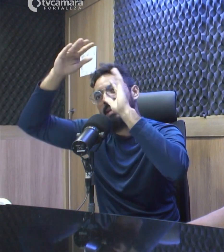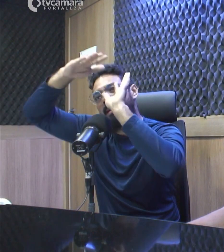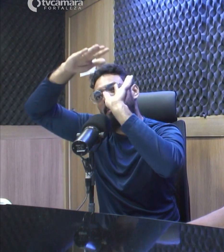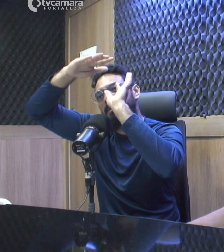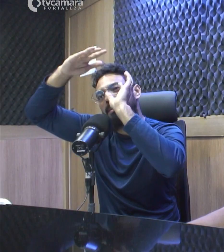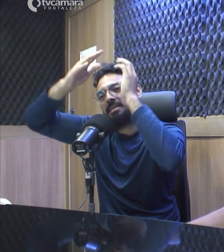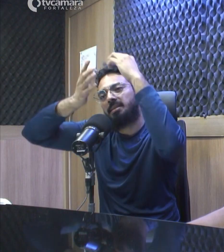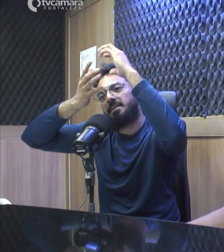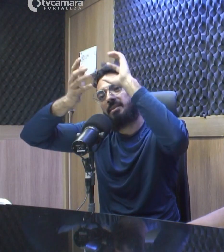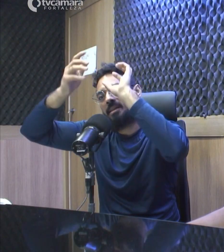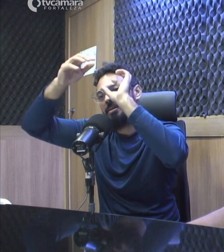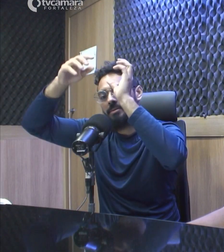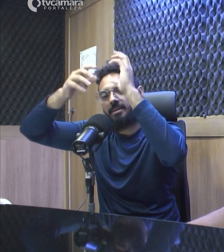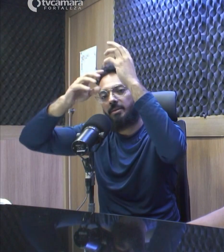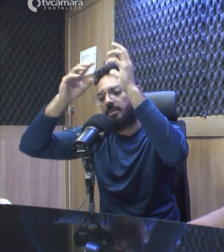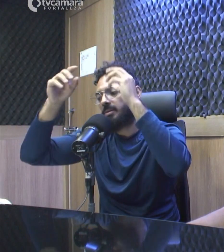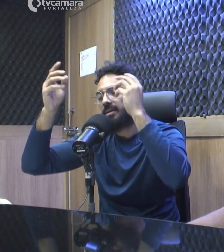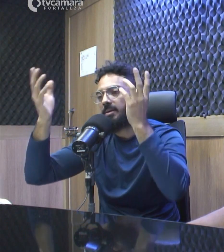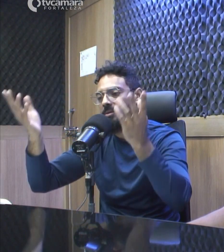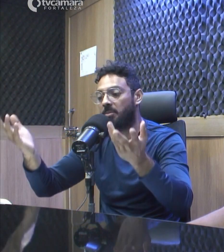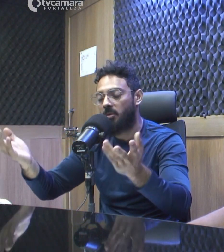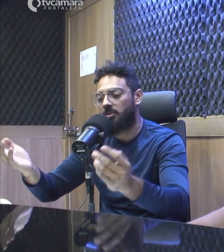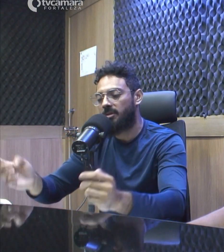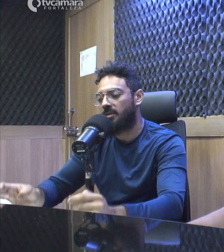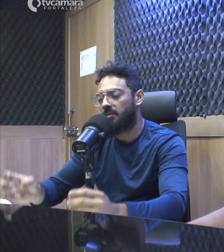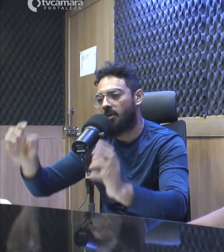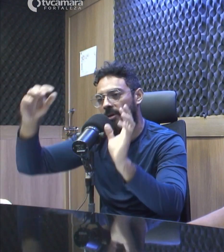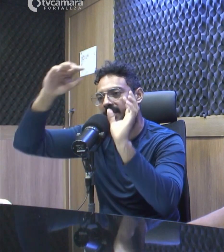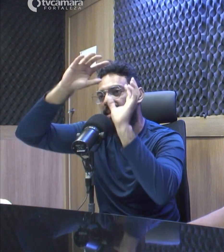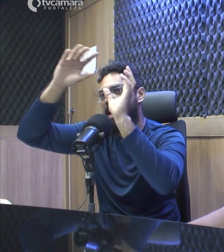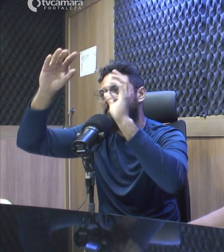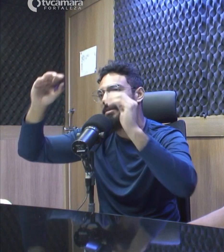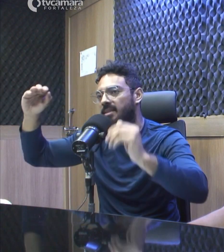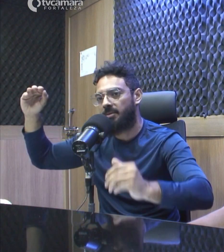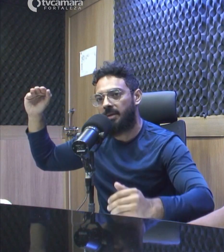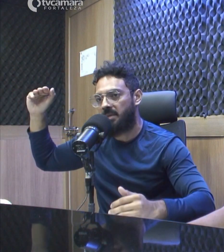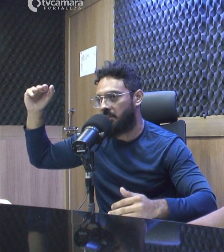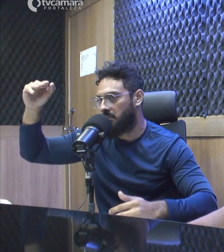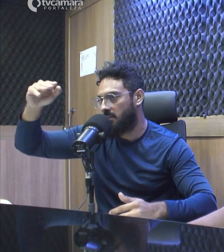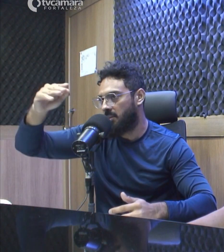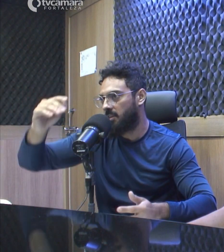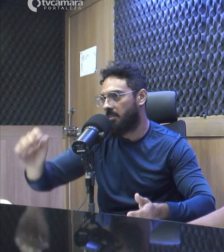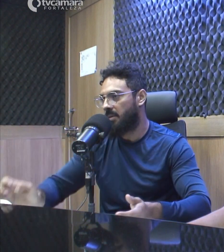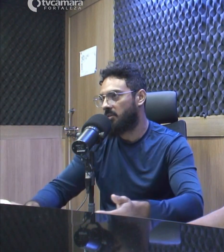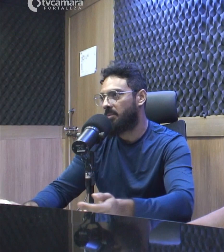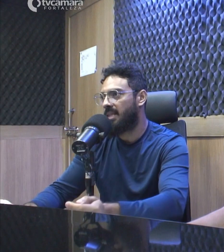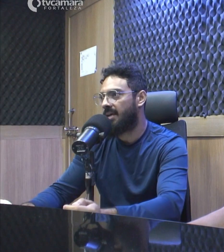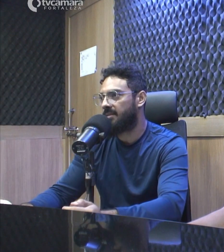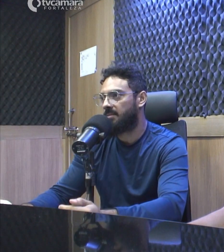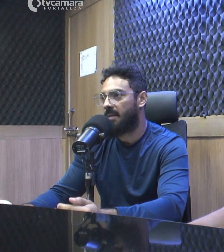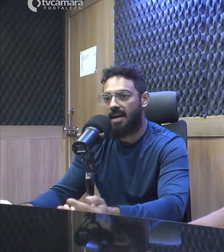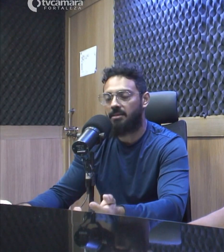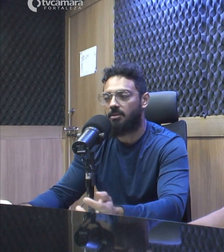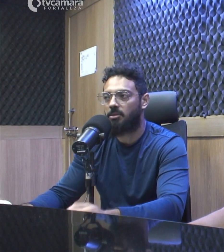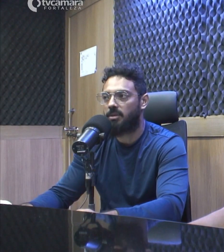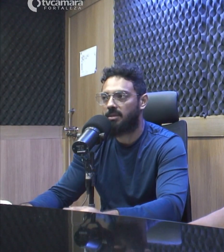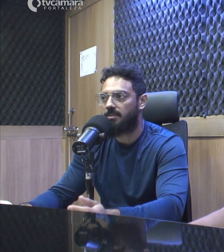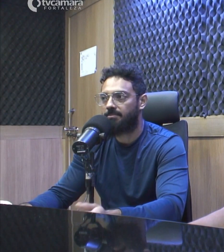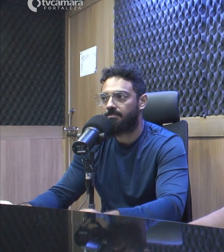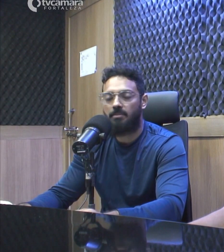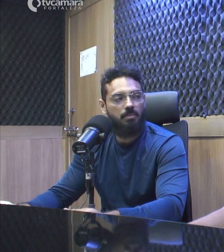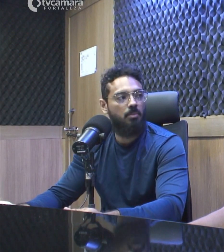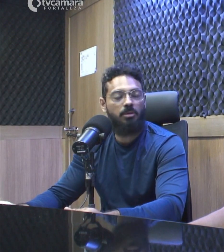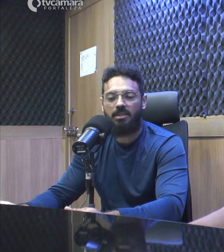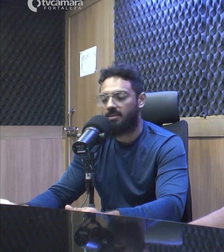parede com terra e botando né, com bioconstrução e colocando as garrafas, você tem um ambiente extremamente iluminado e barato de construir.